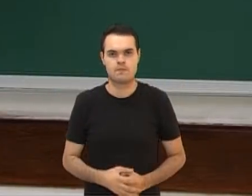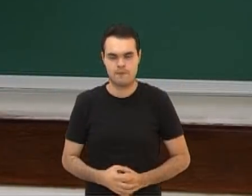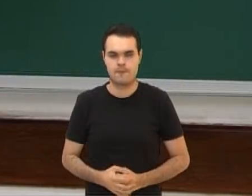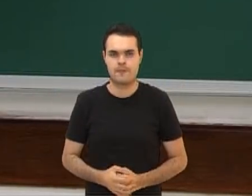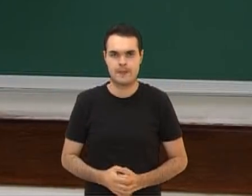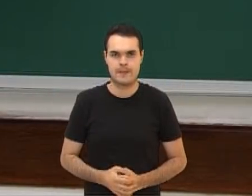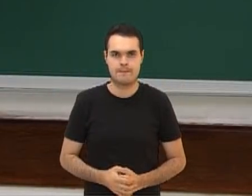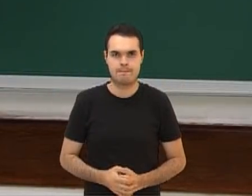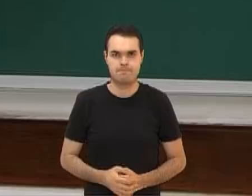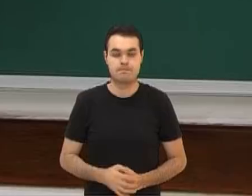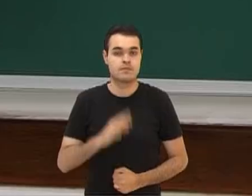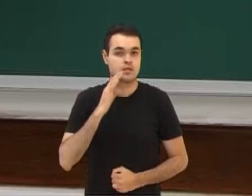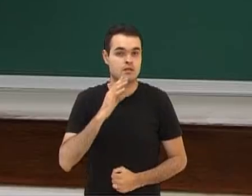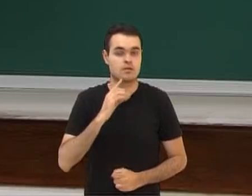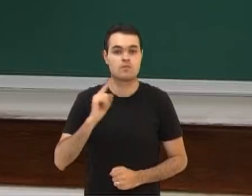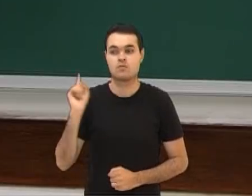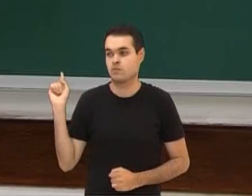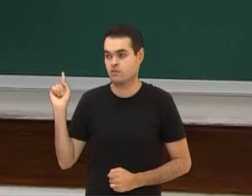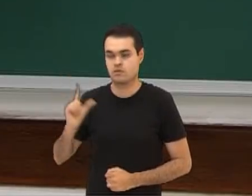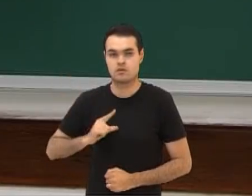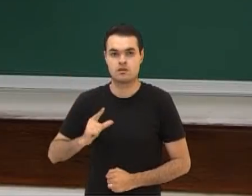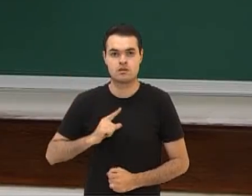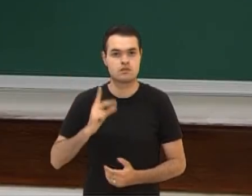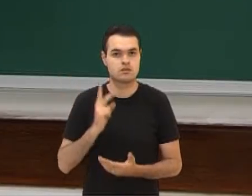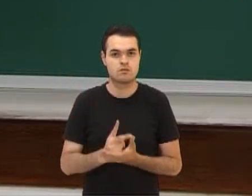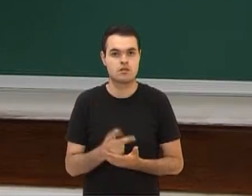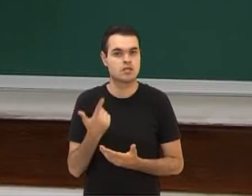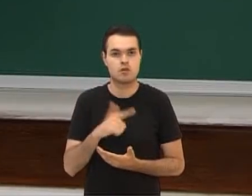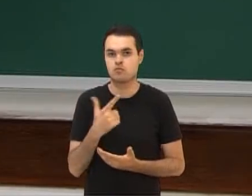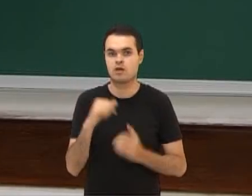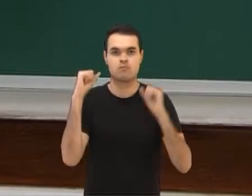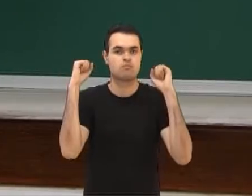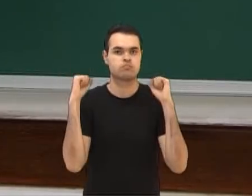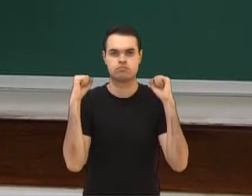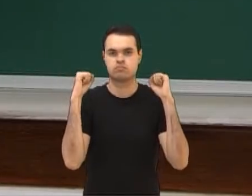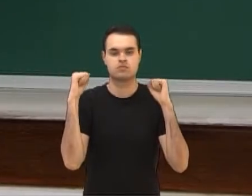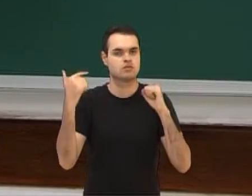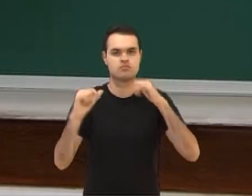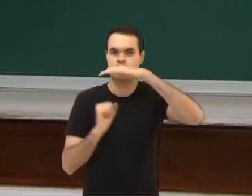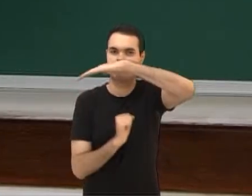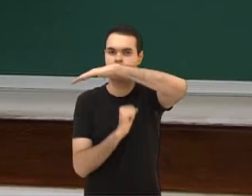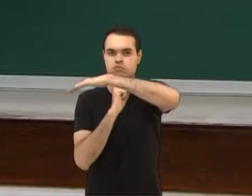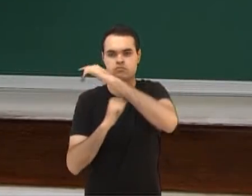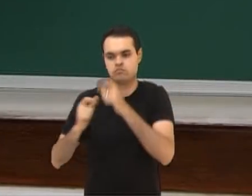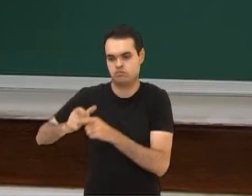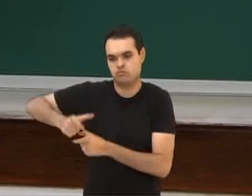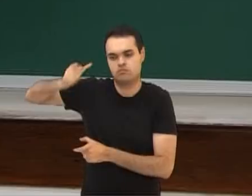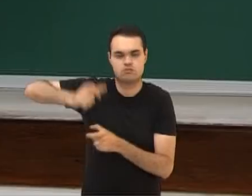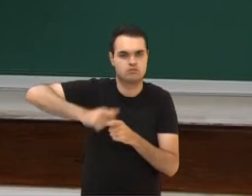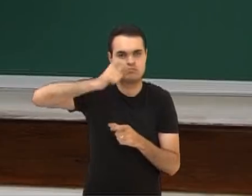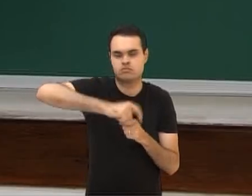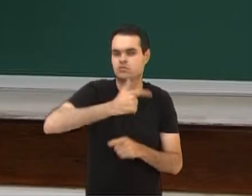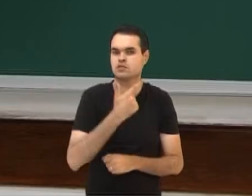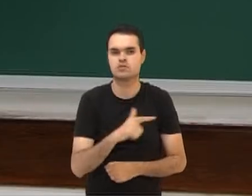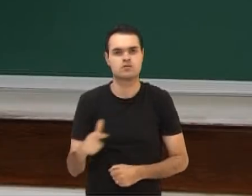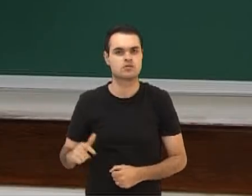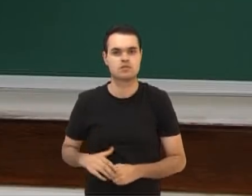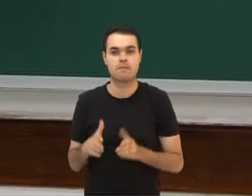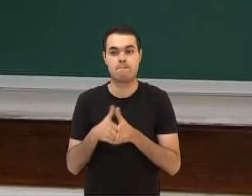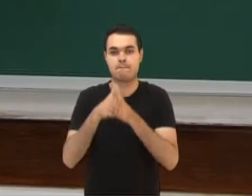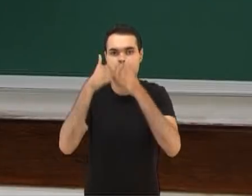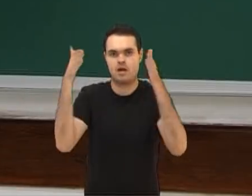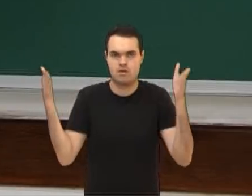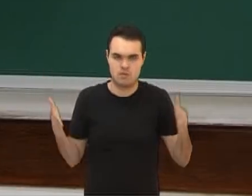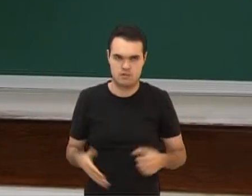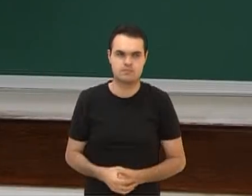ali, né? E o bacana é que você tem esse vão sem colunas, né? Então as igrejas ficavam espaços mais